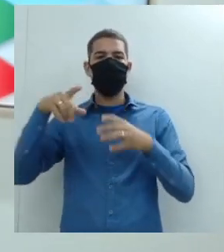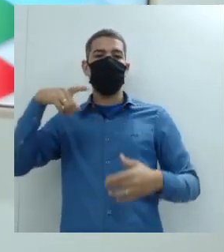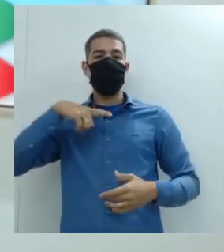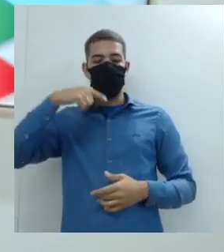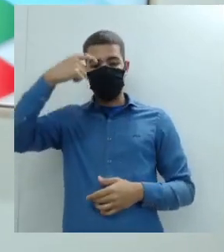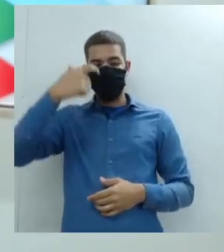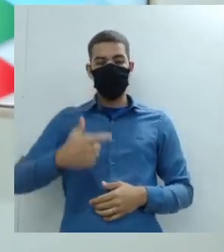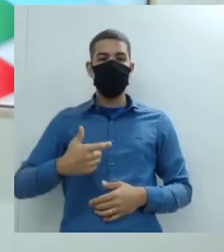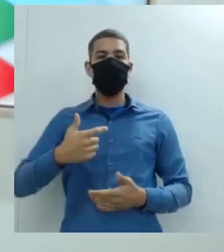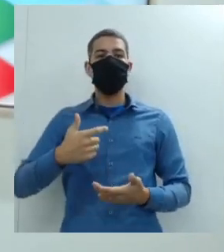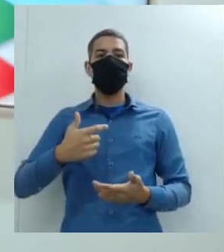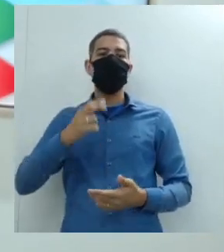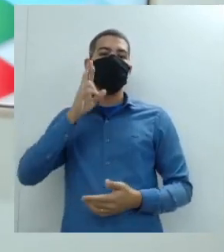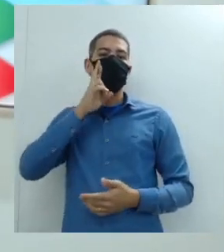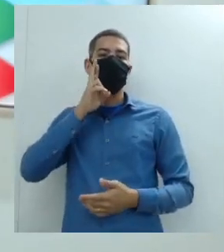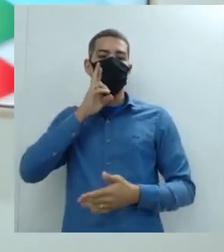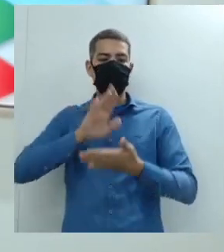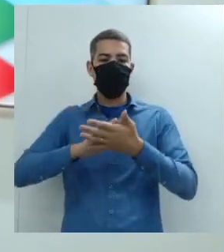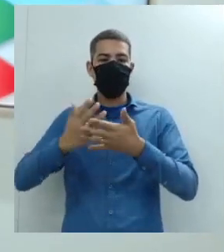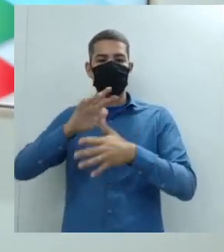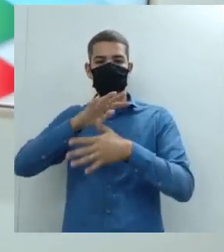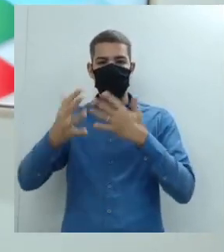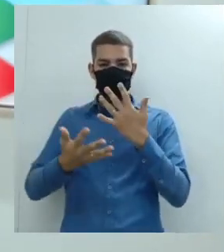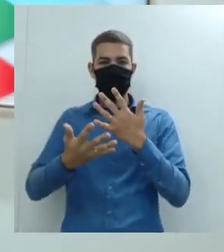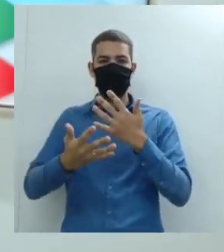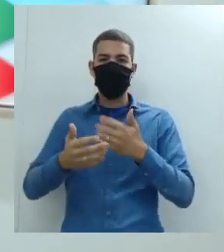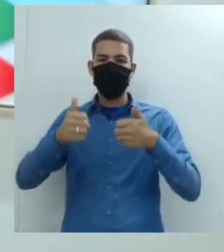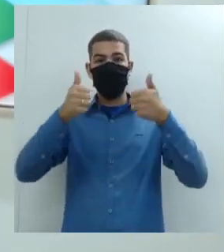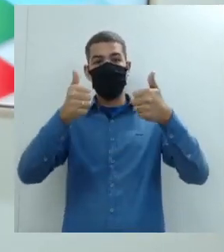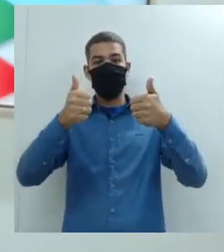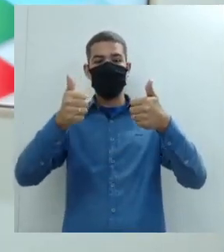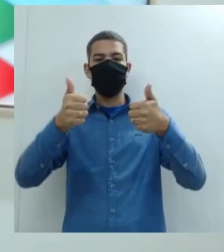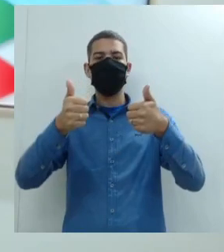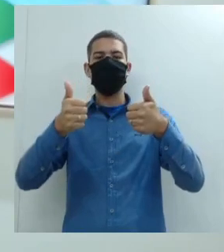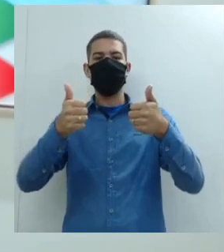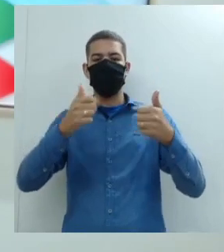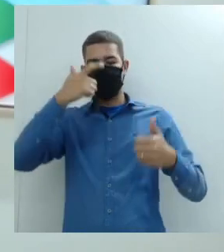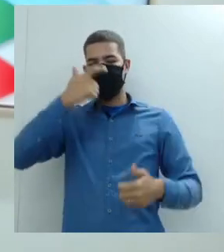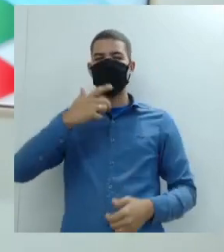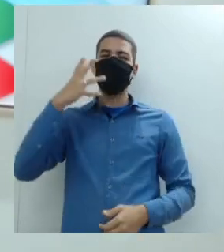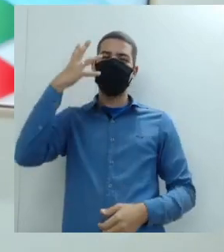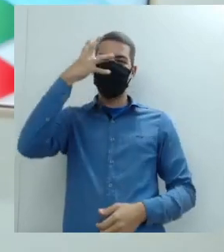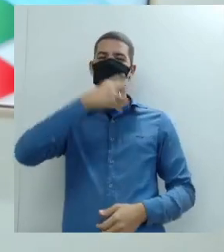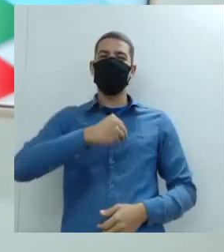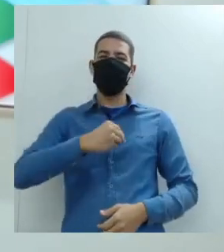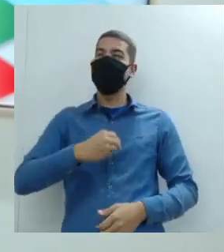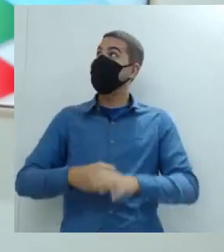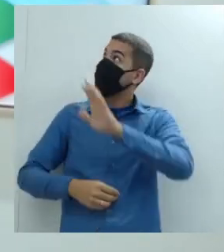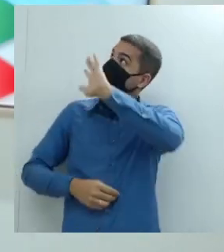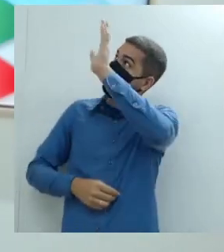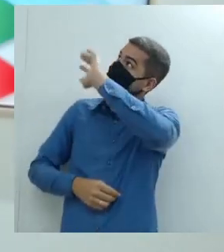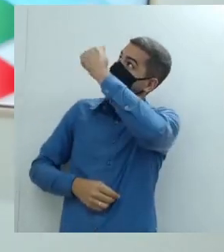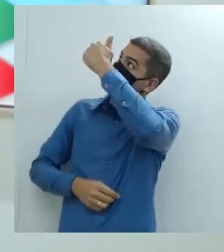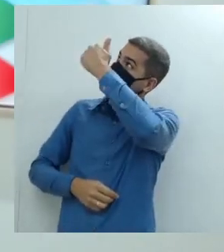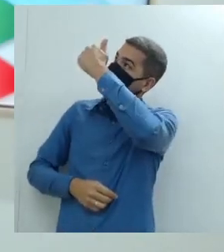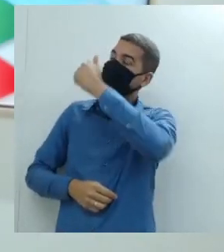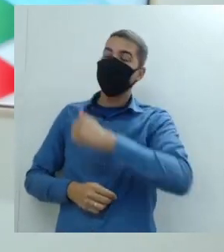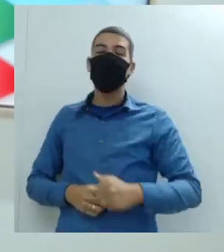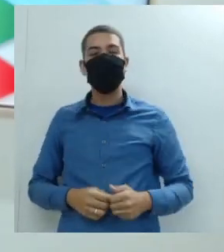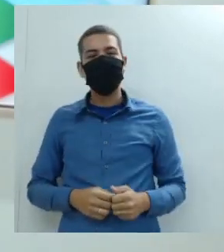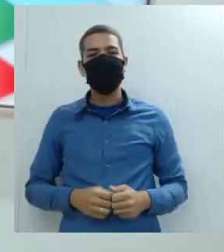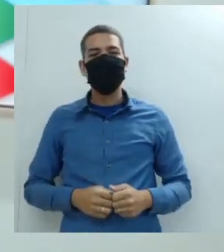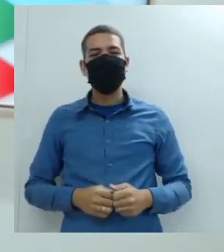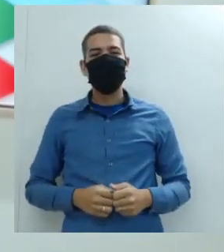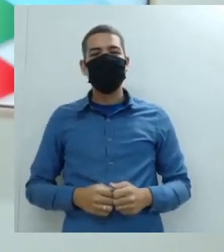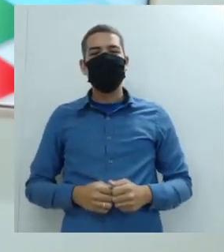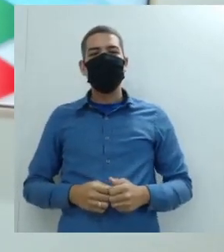a gente tem aí no cantinho da tua tela o Robson, ele é o bonitão e tá apresentado para você. A Ellen tá